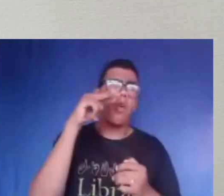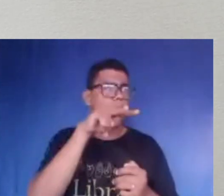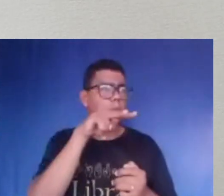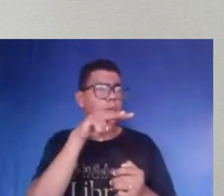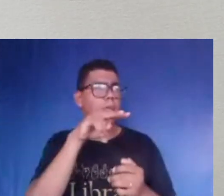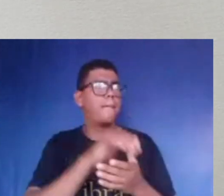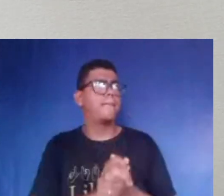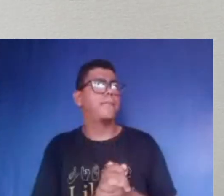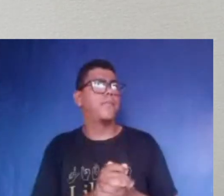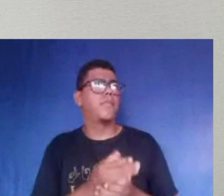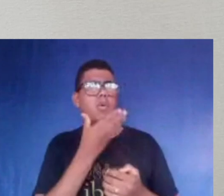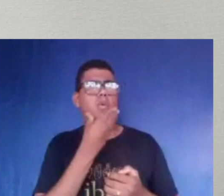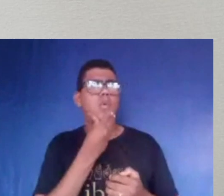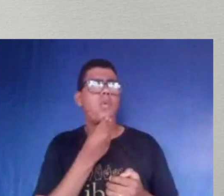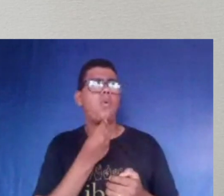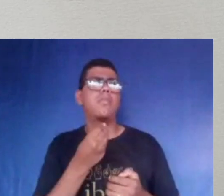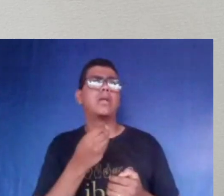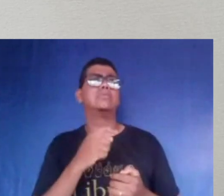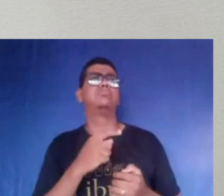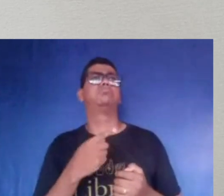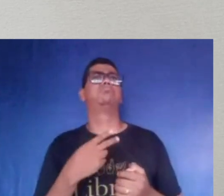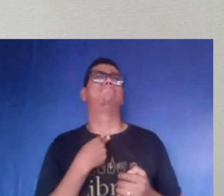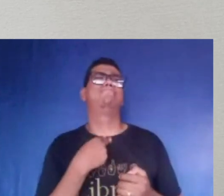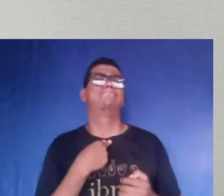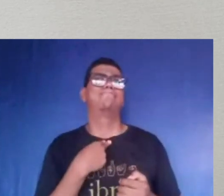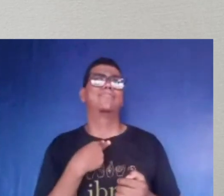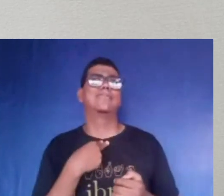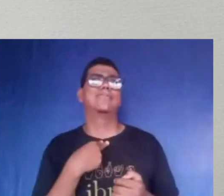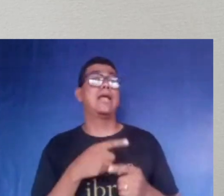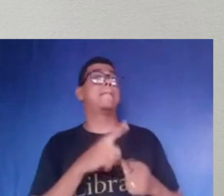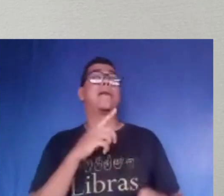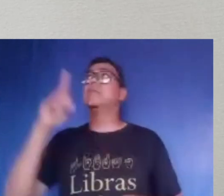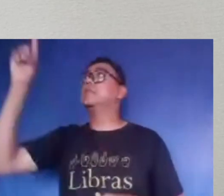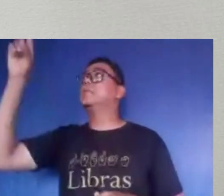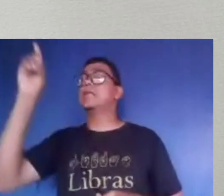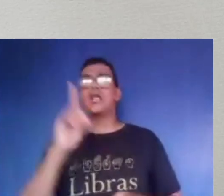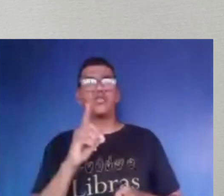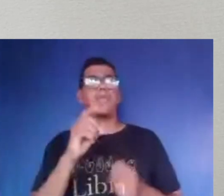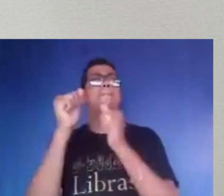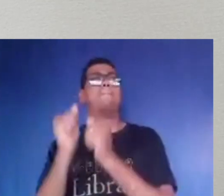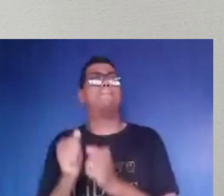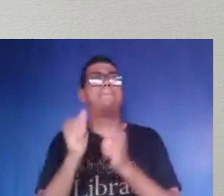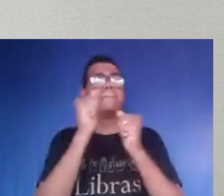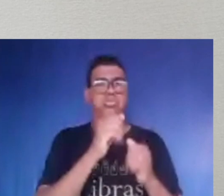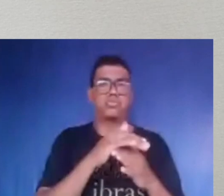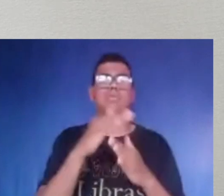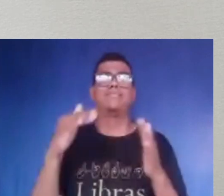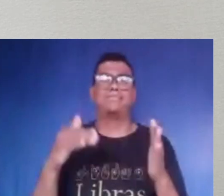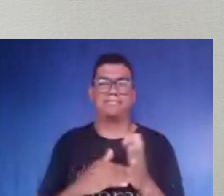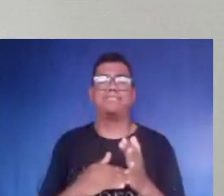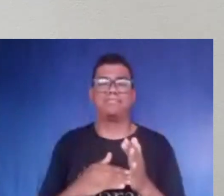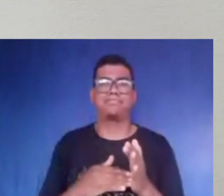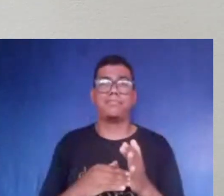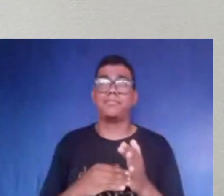todas as coisas são possíveis para Deus, nesse momento que nós vamos a dobrar os nossos joelhos, procurar saber os motivos de